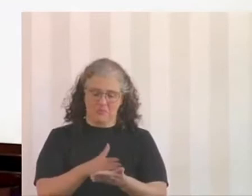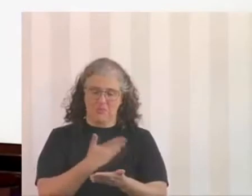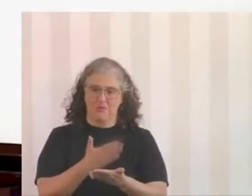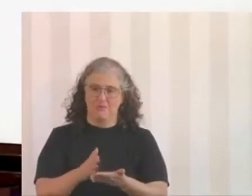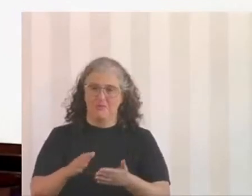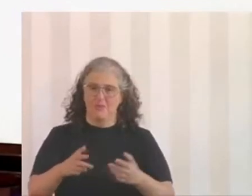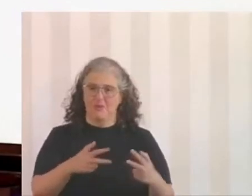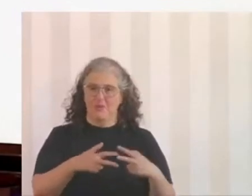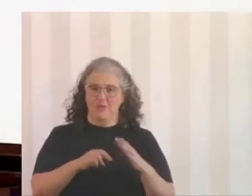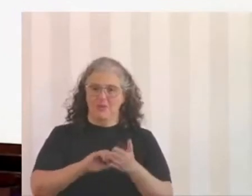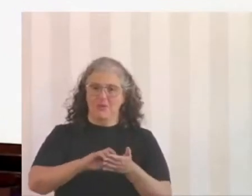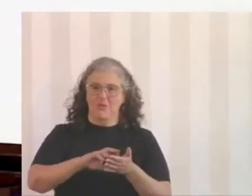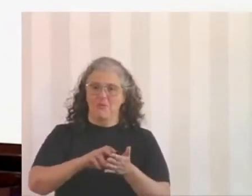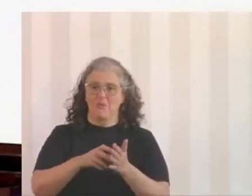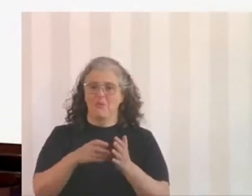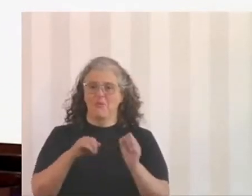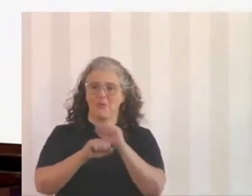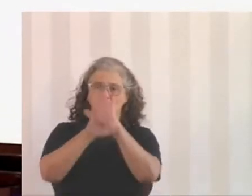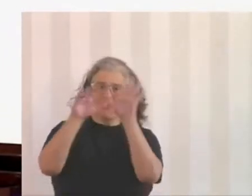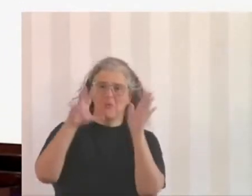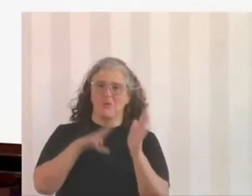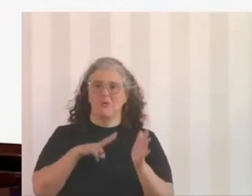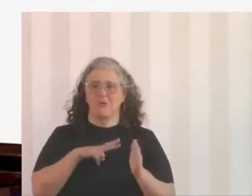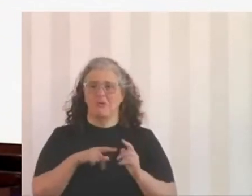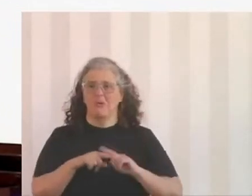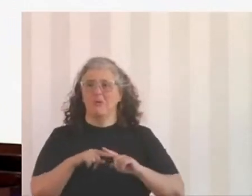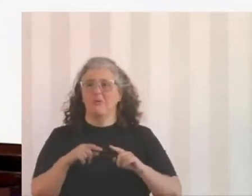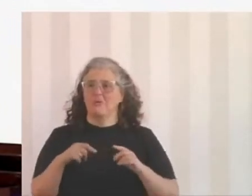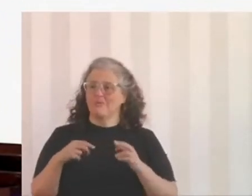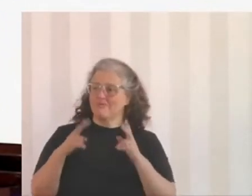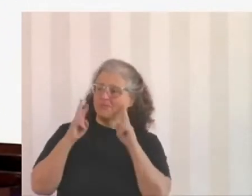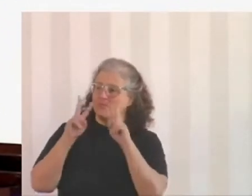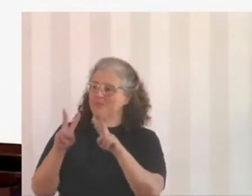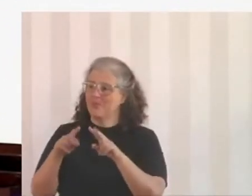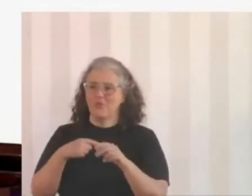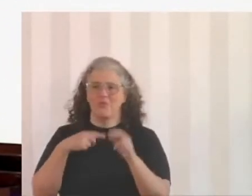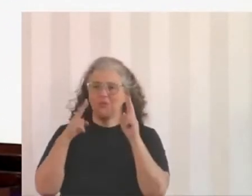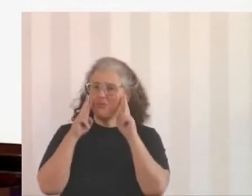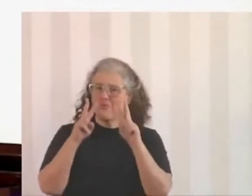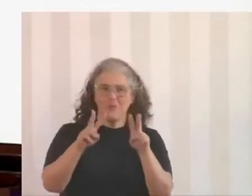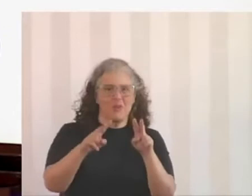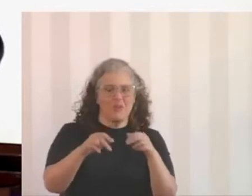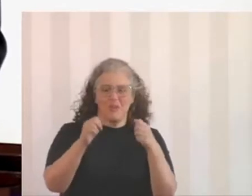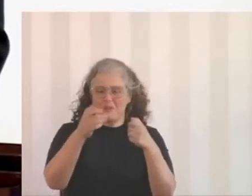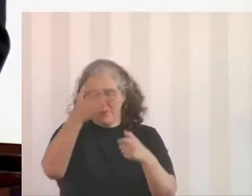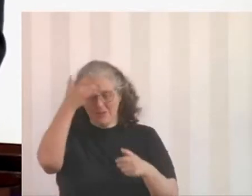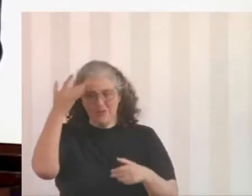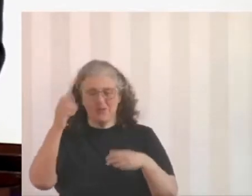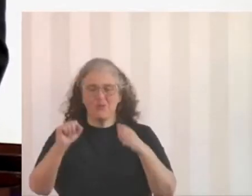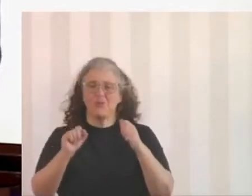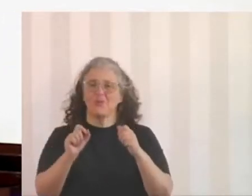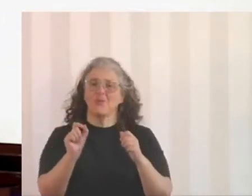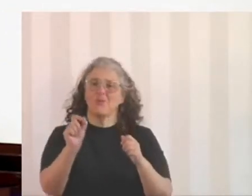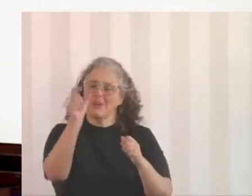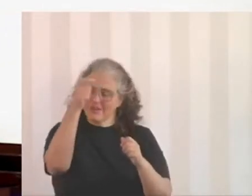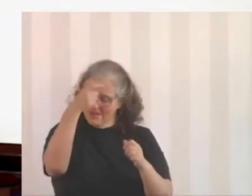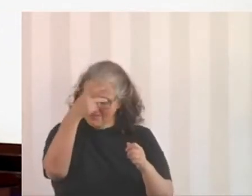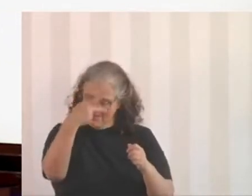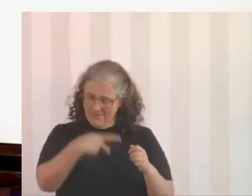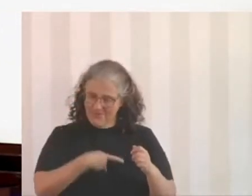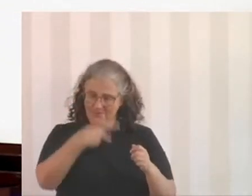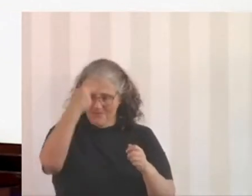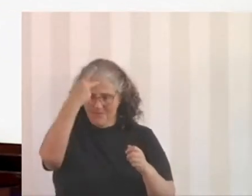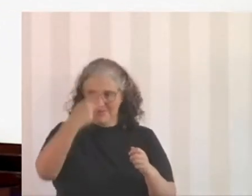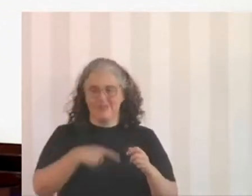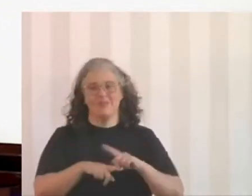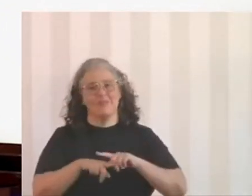por humildade. Não tenha cada um em vista o que é propriamente seu, senão também cada qual o que é dos outros.